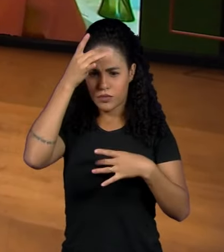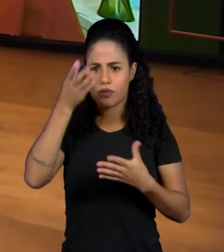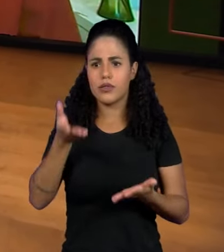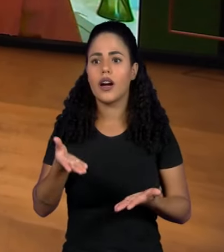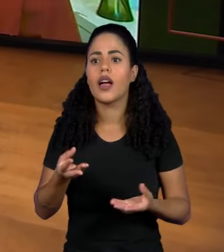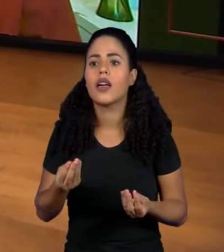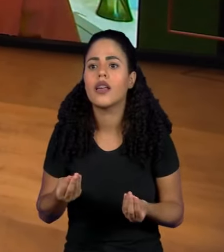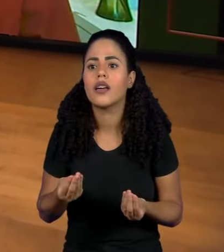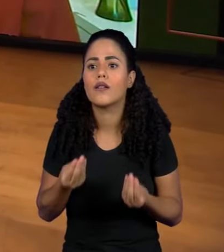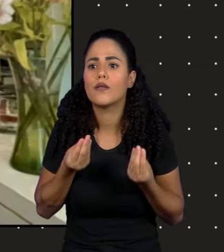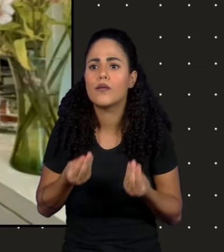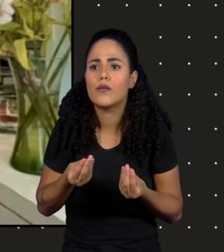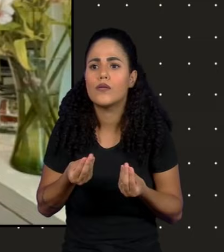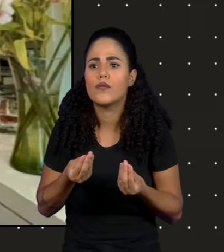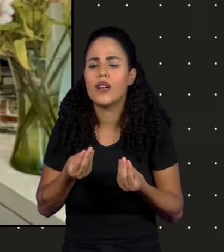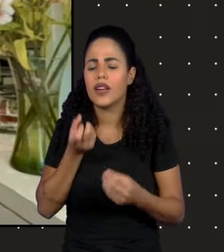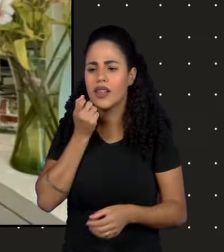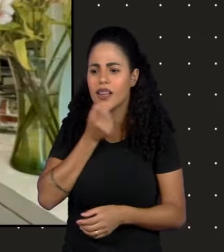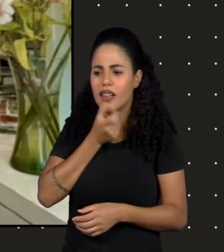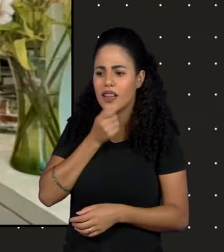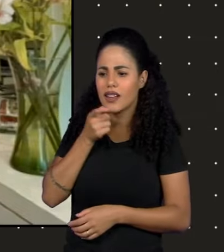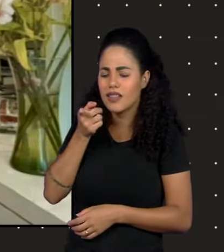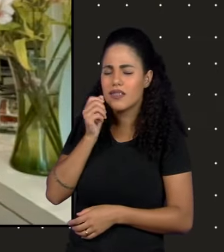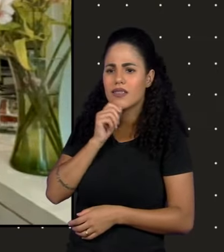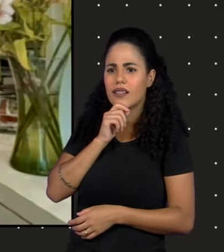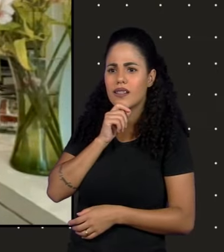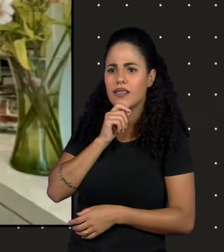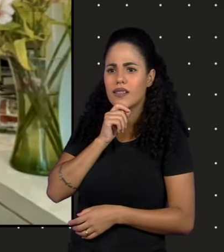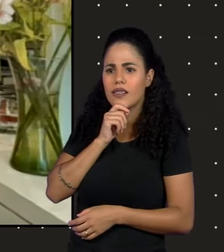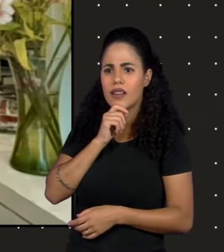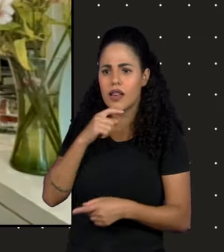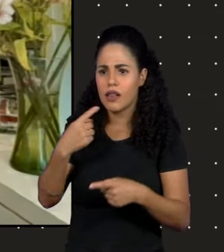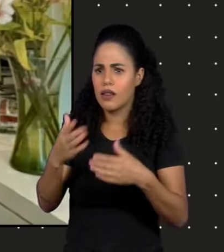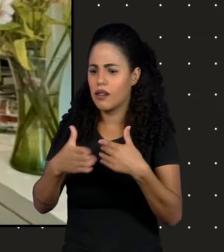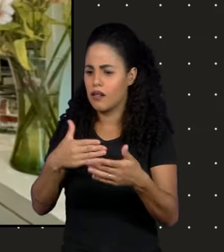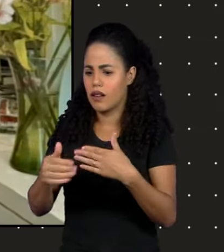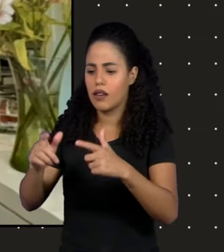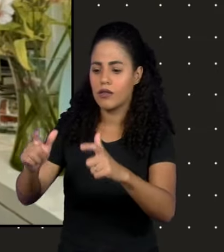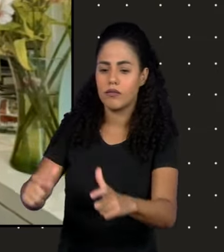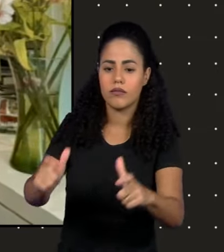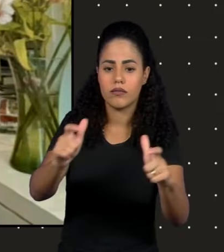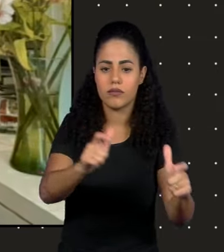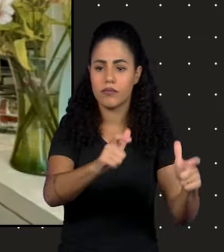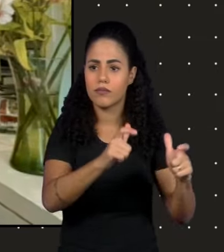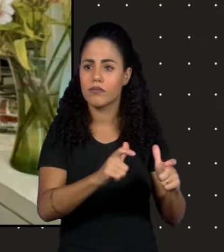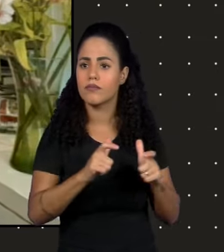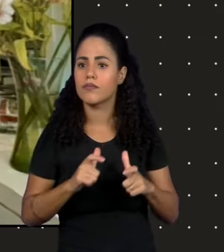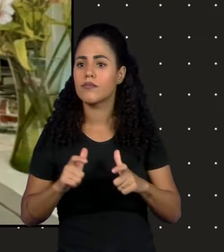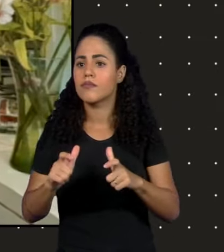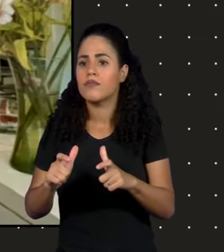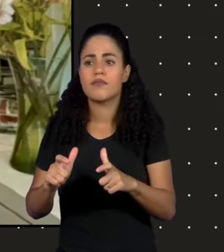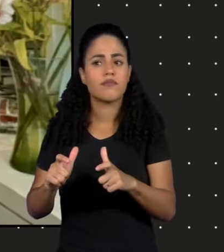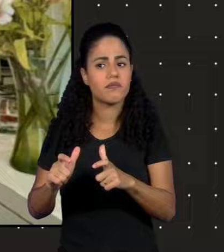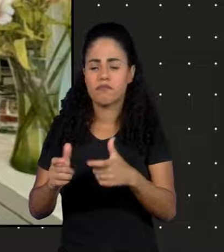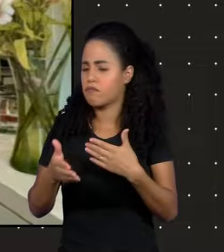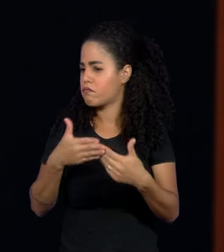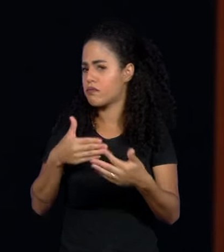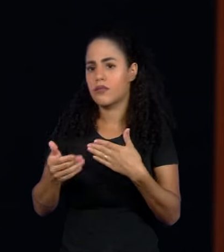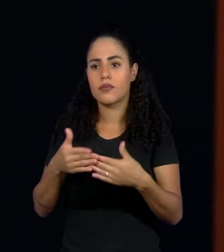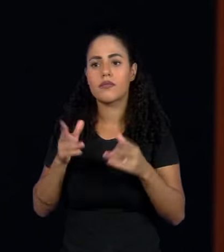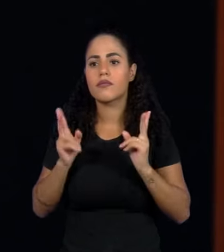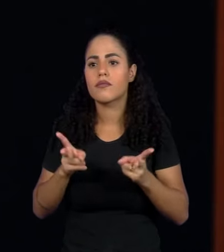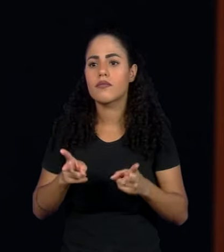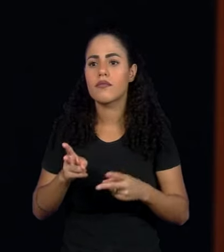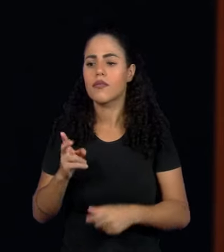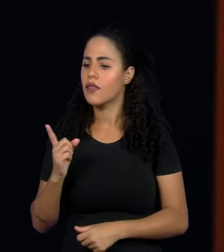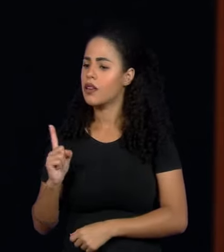Moreira, era engraçado, que ele, em qualquer lugar que ele estivesse, aonde estivesse, se ele